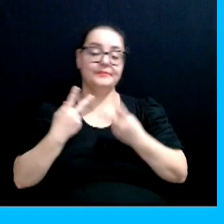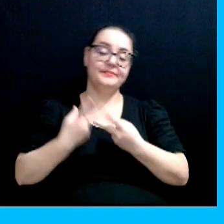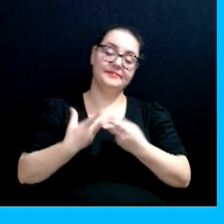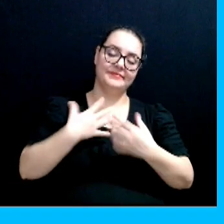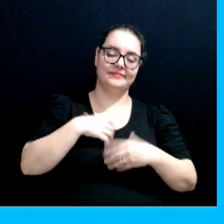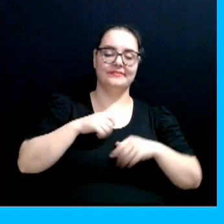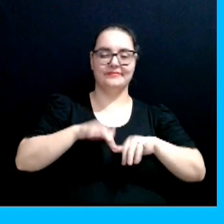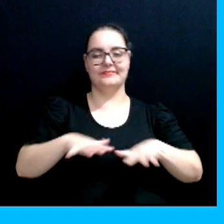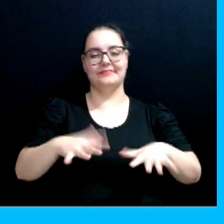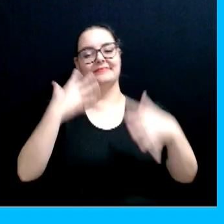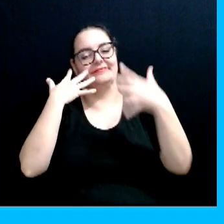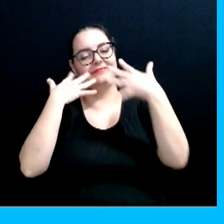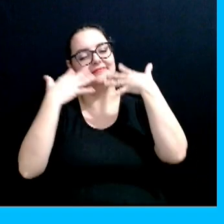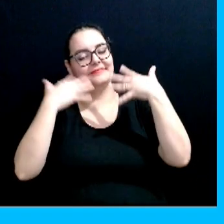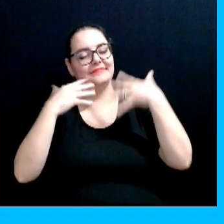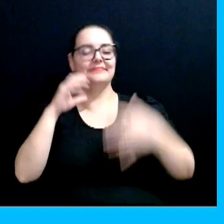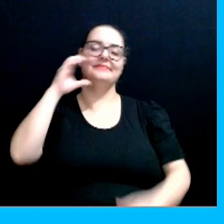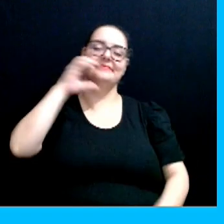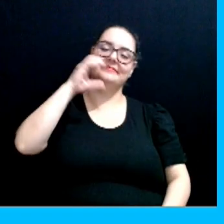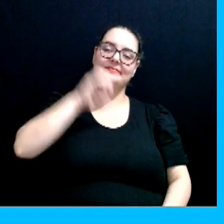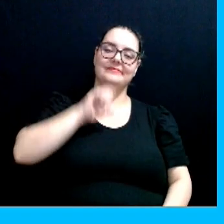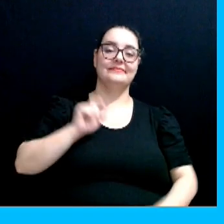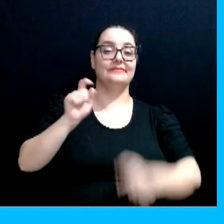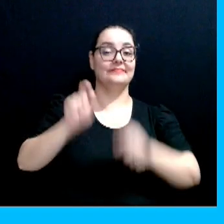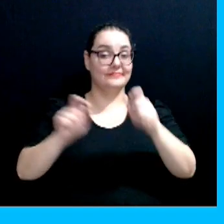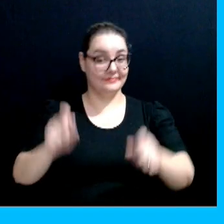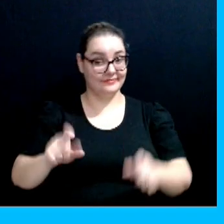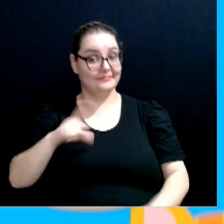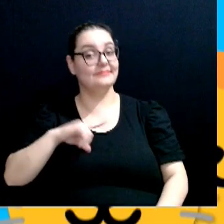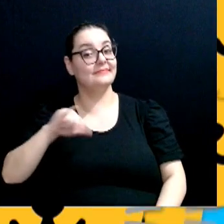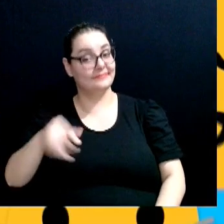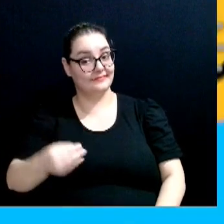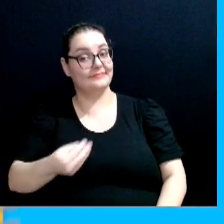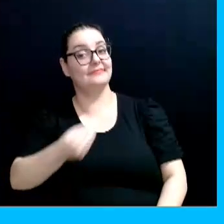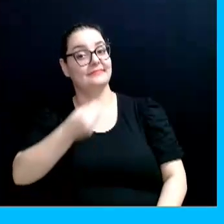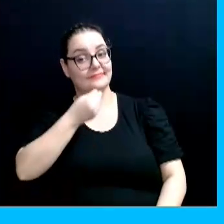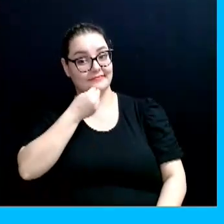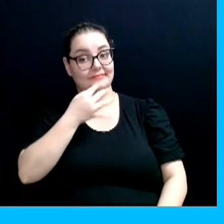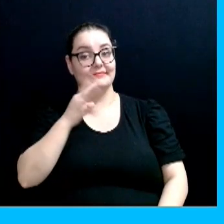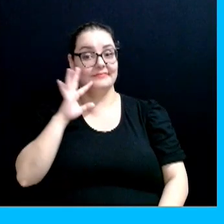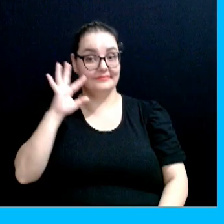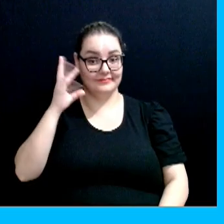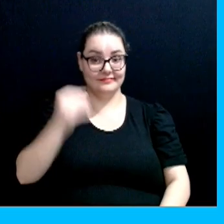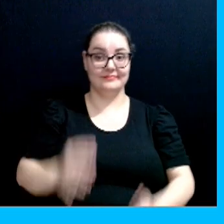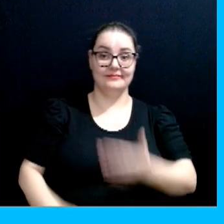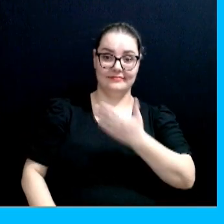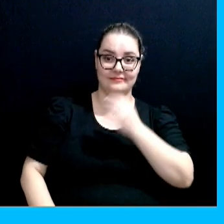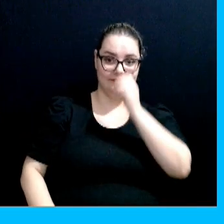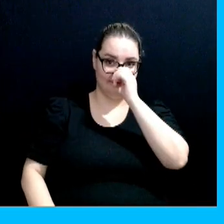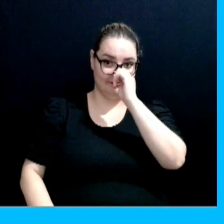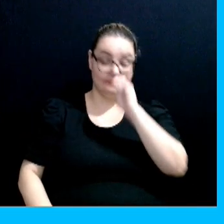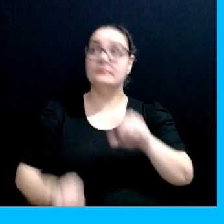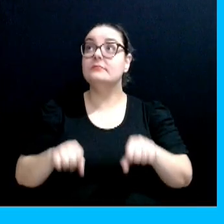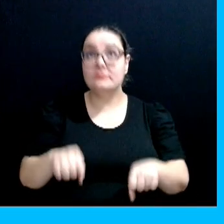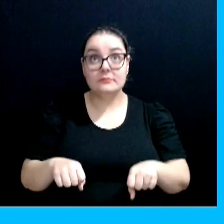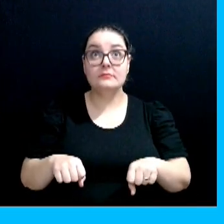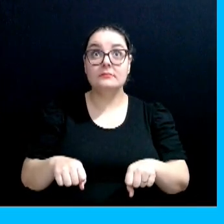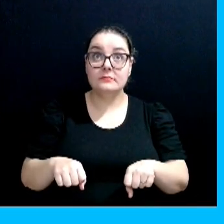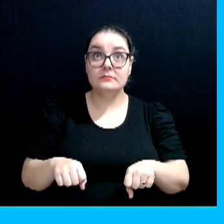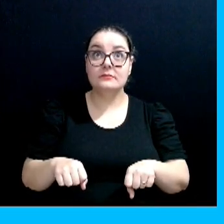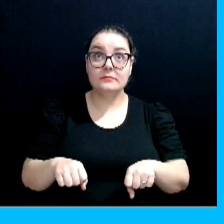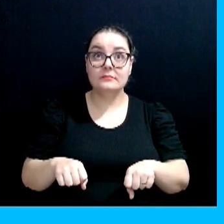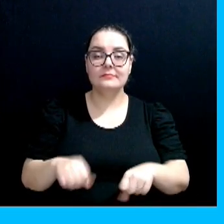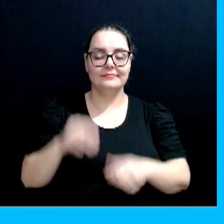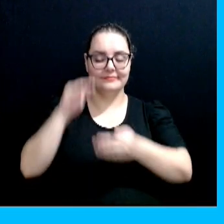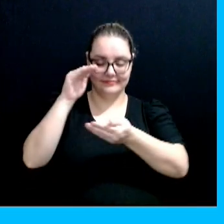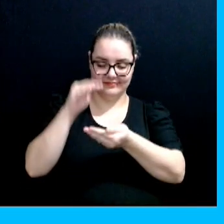conquista rapidamente quem tem a oportunidade de conhecê-la. Pequeno no tamanho, mas enorme na capacidade